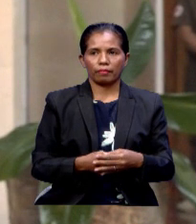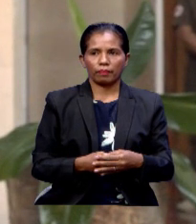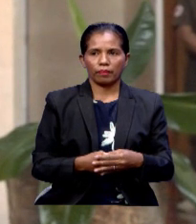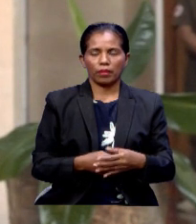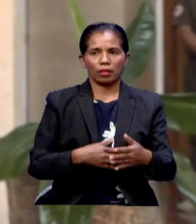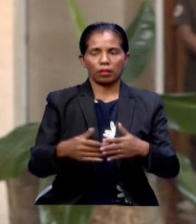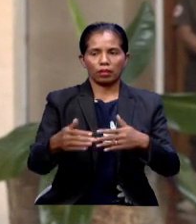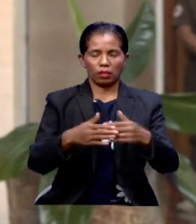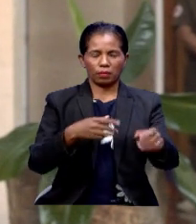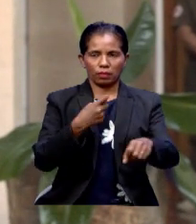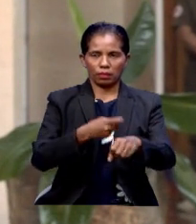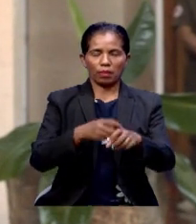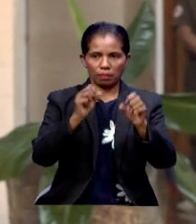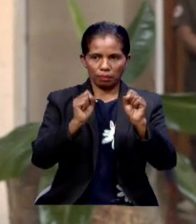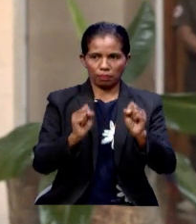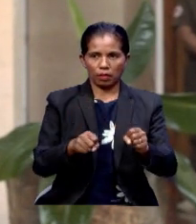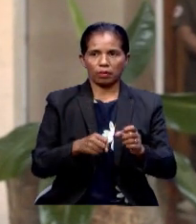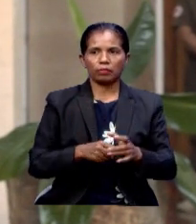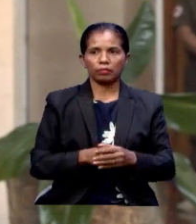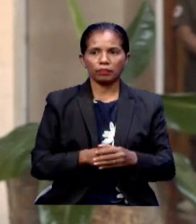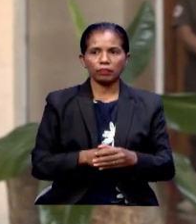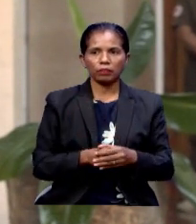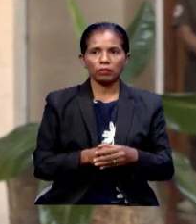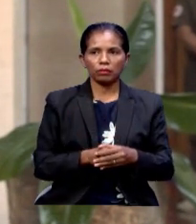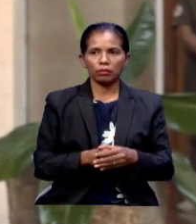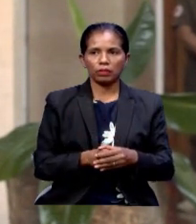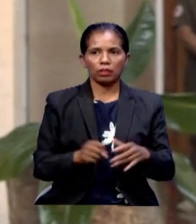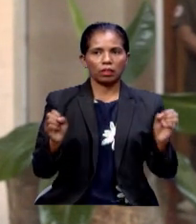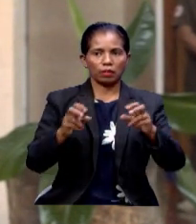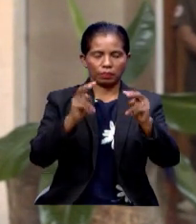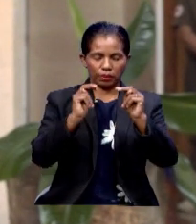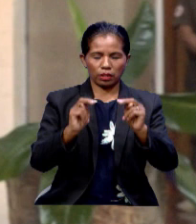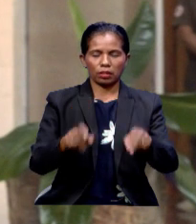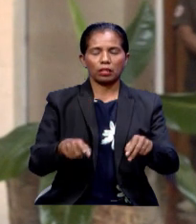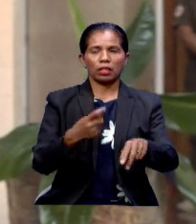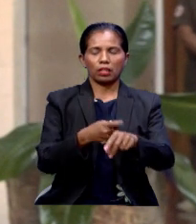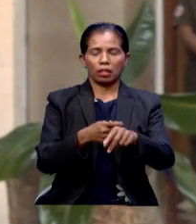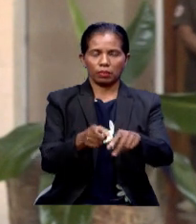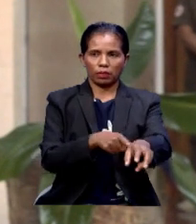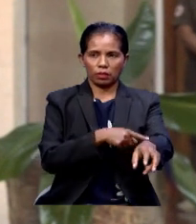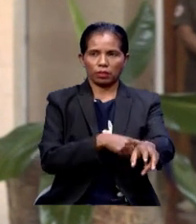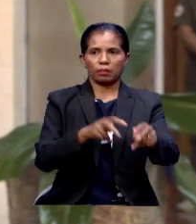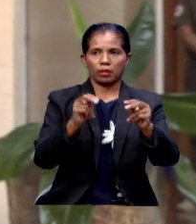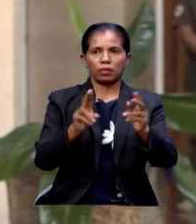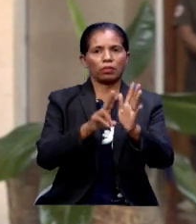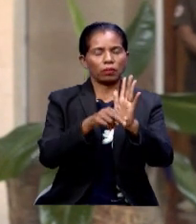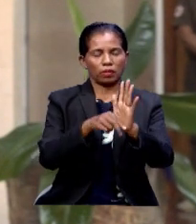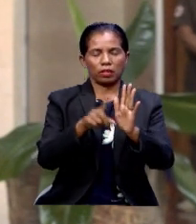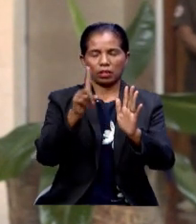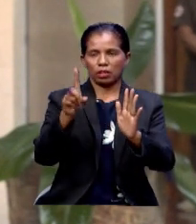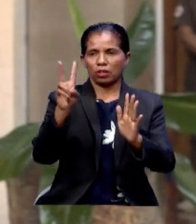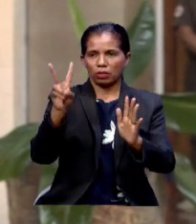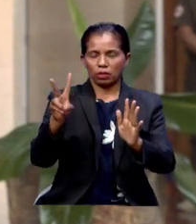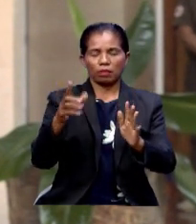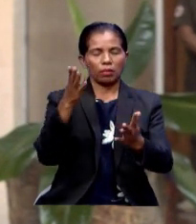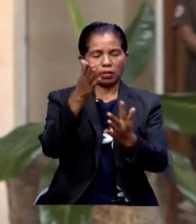qualquer momento na Bema Cabele e lá precisa tempo na rua que tu vai precisa horas ir da rua Bele